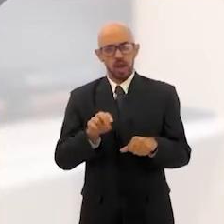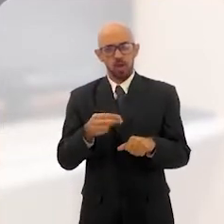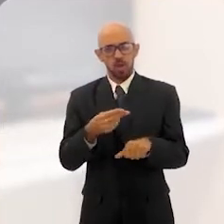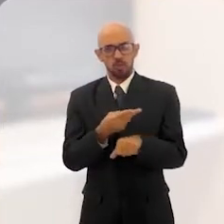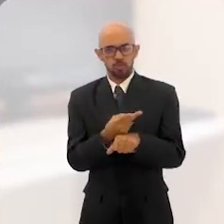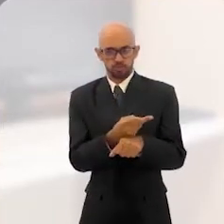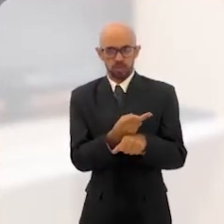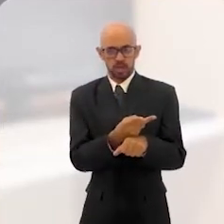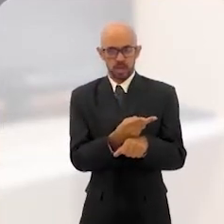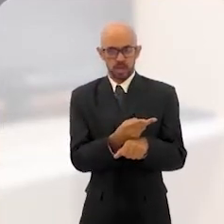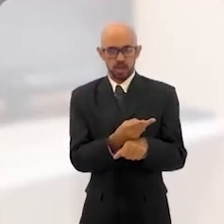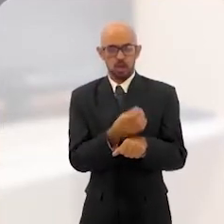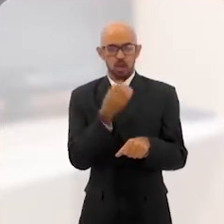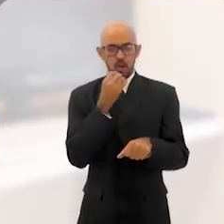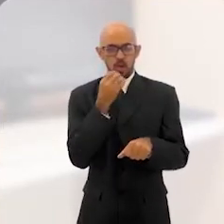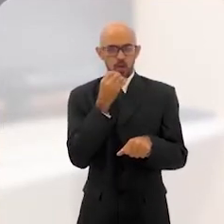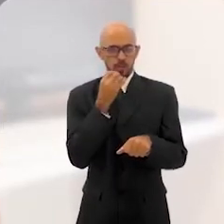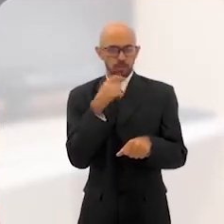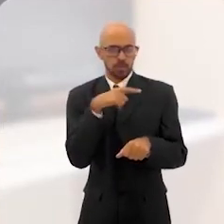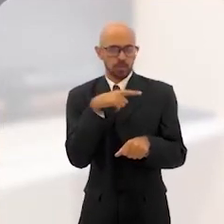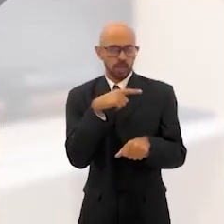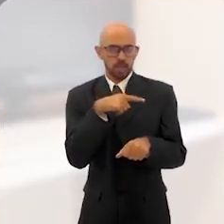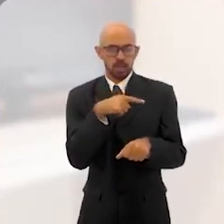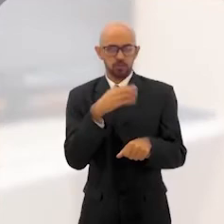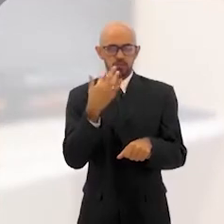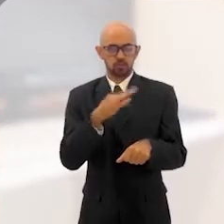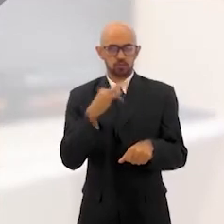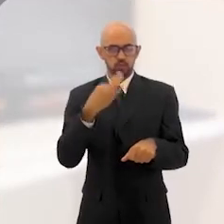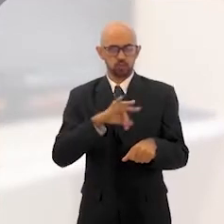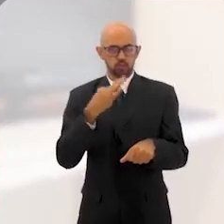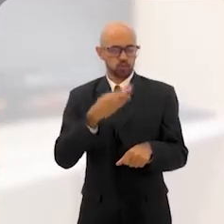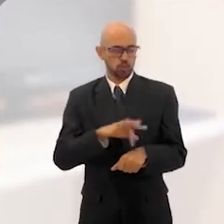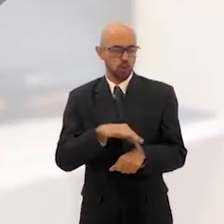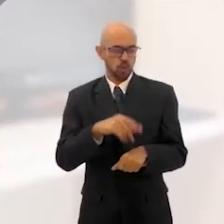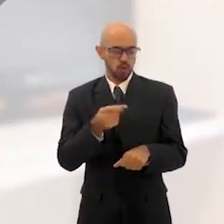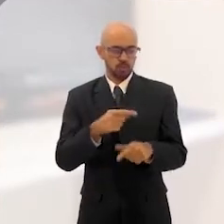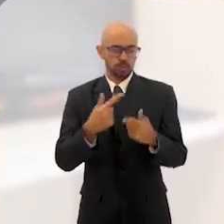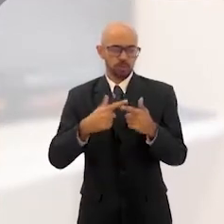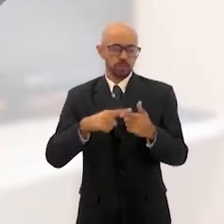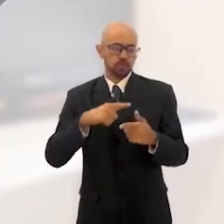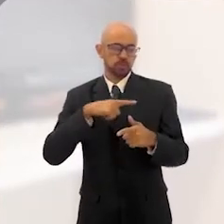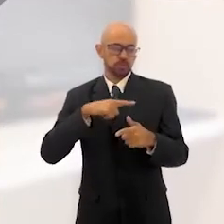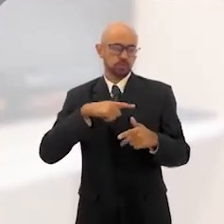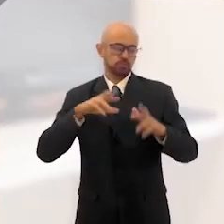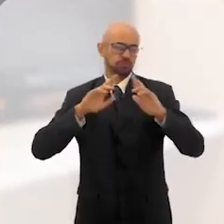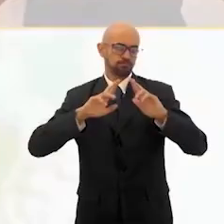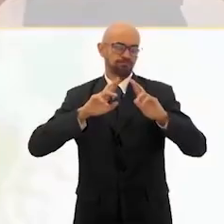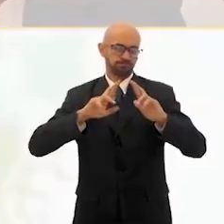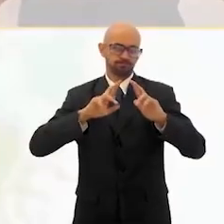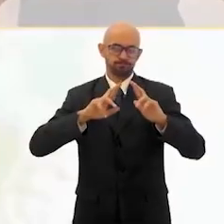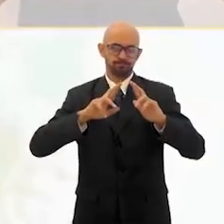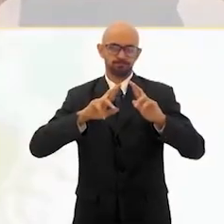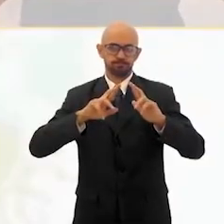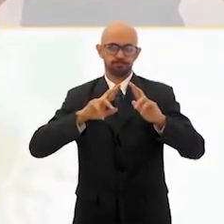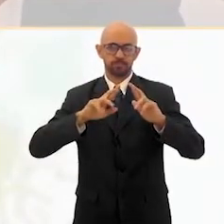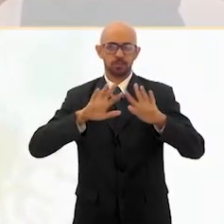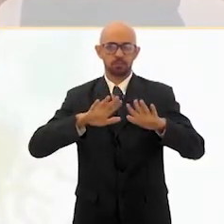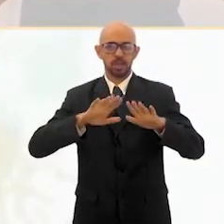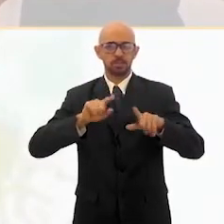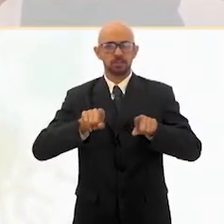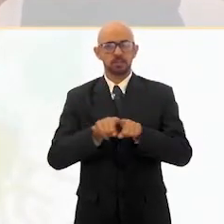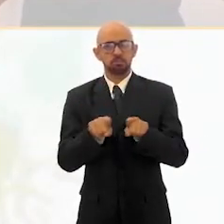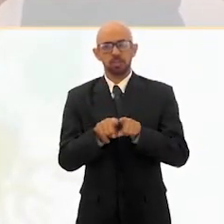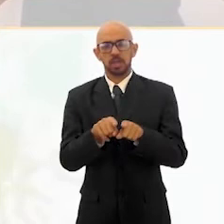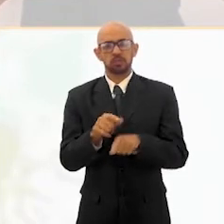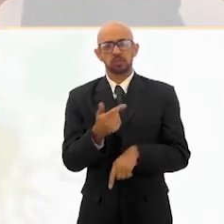buscar. Claro que houve uma dor inicial, inevitável, porque havia uma expectativa se você estava se candidatando a alguma coisa, mas